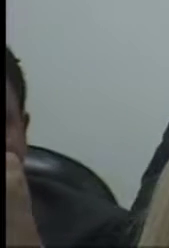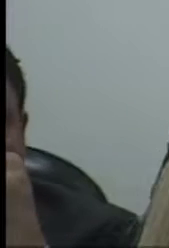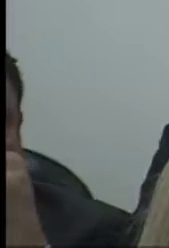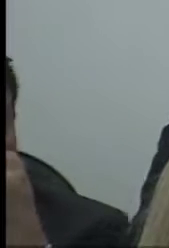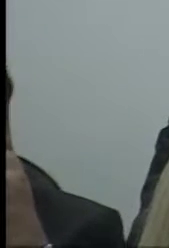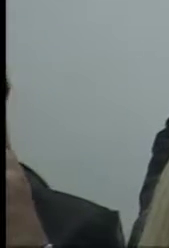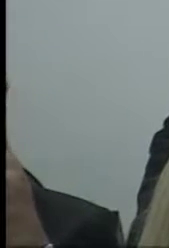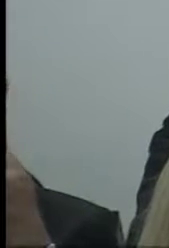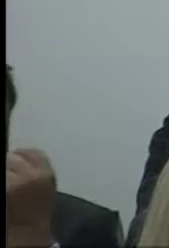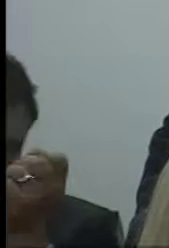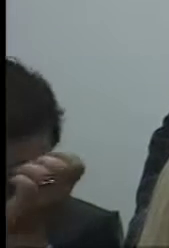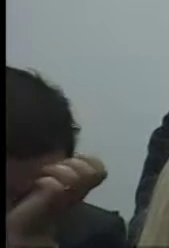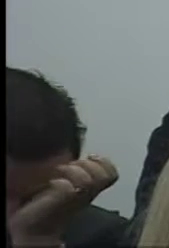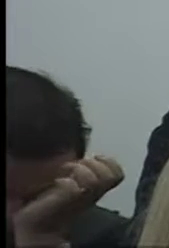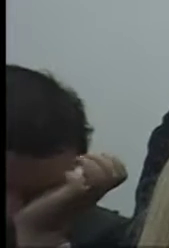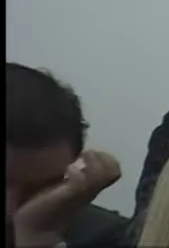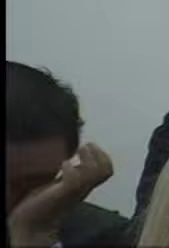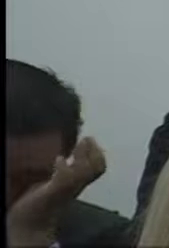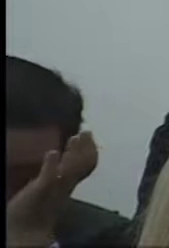Não gosta.